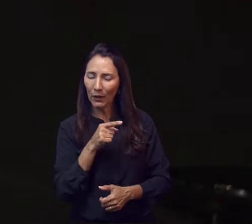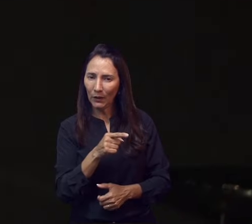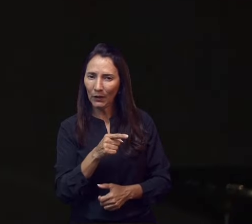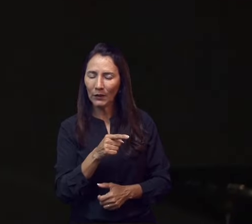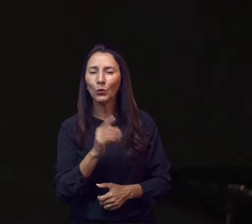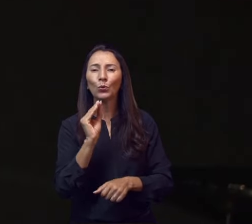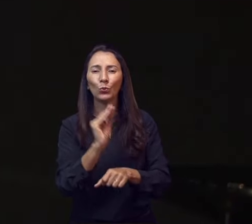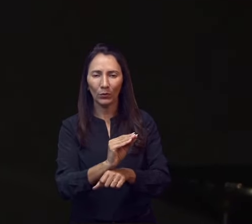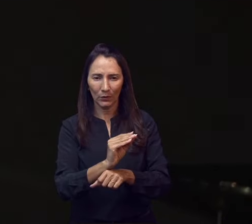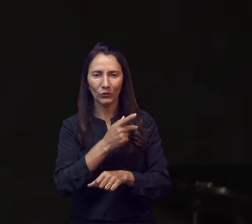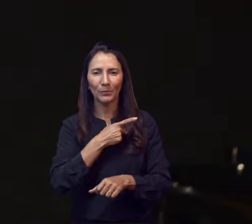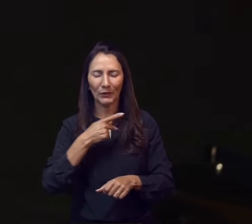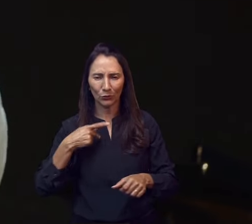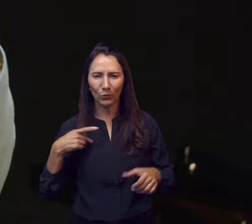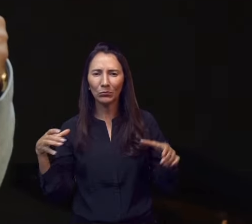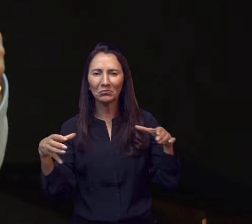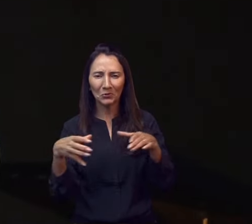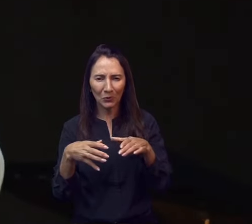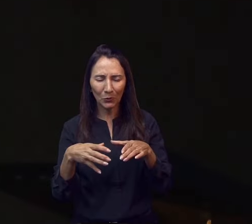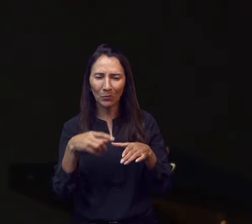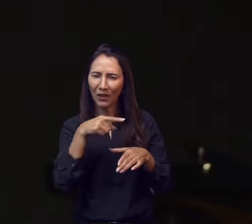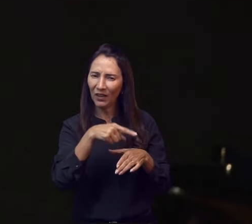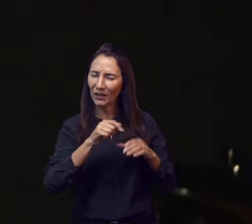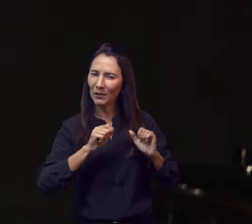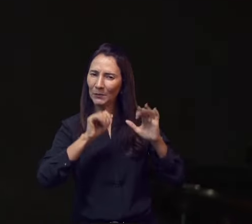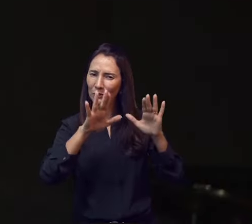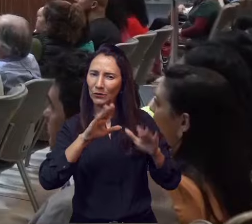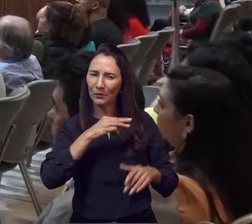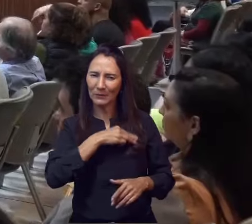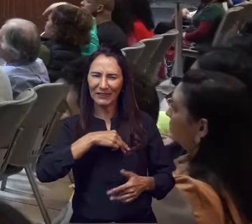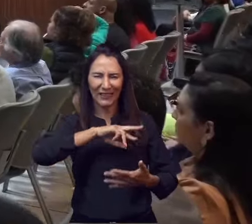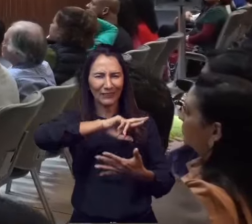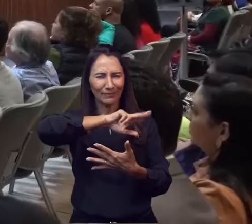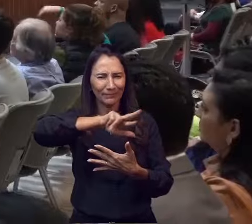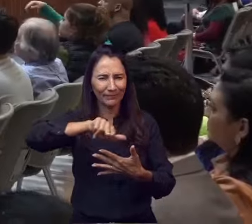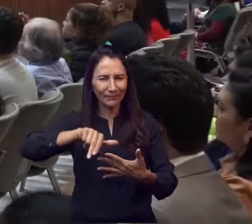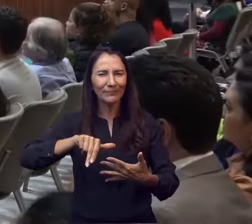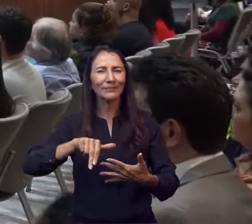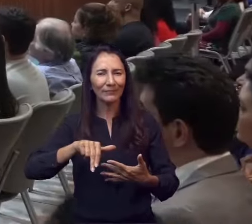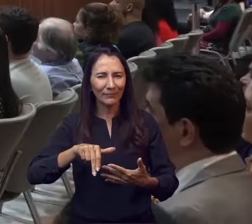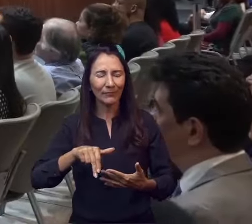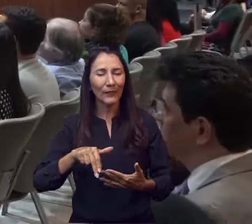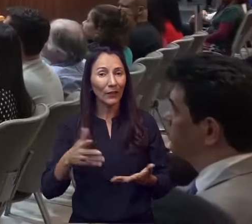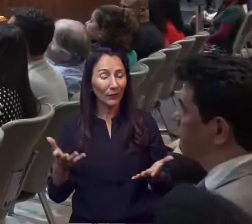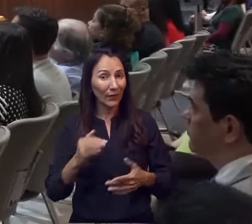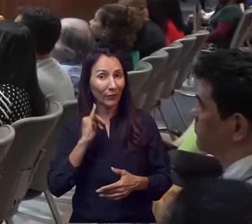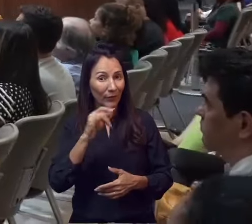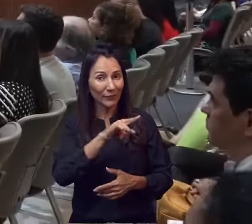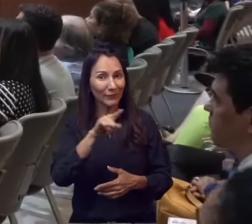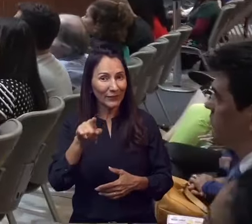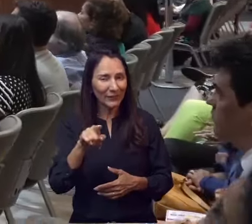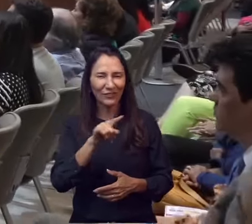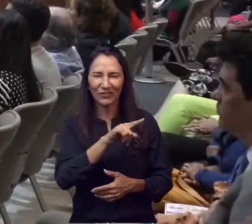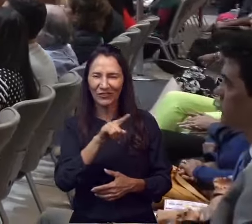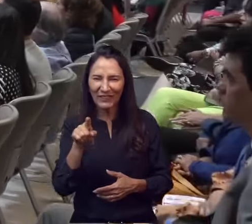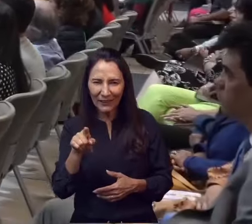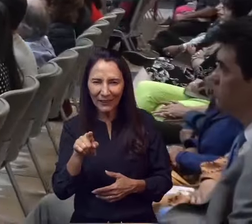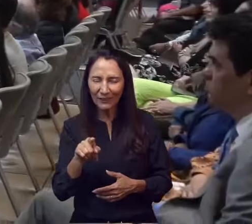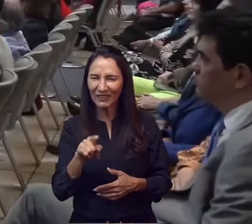Pastores ele abençoa vários ministérios eu quero dizer para vocês que vocês são privilegiados